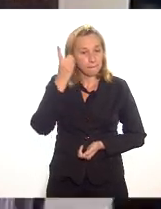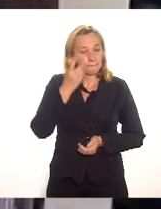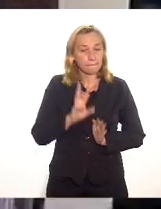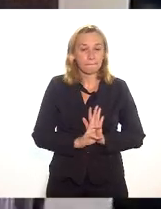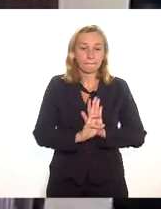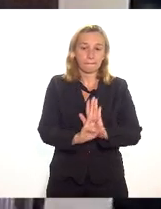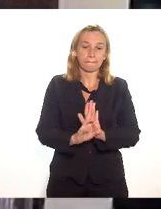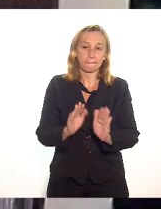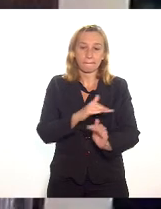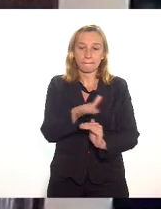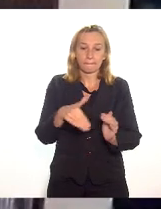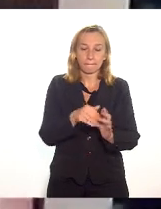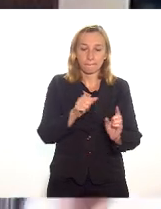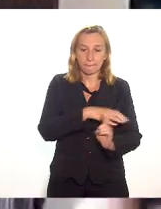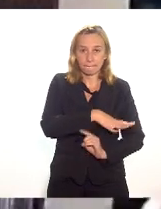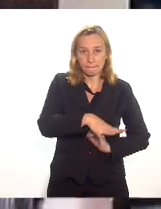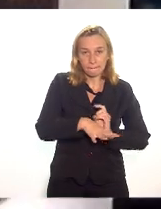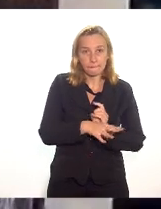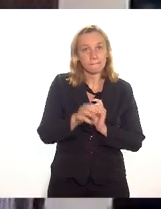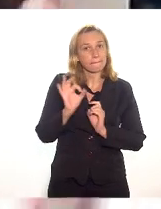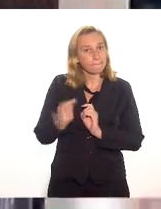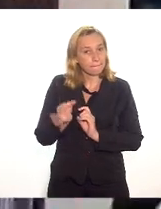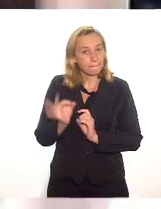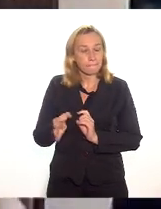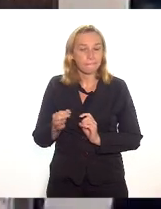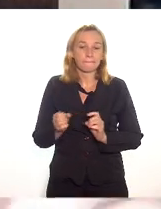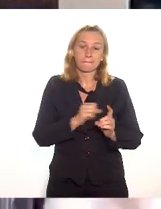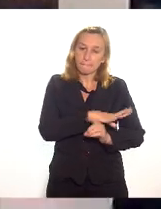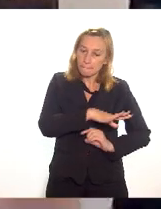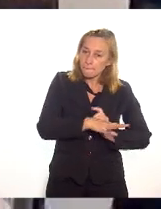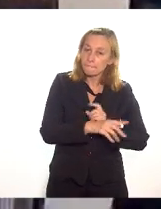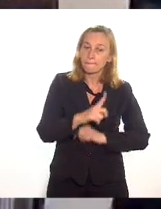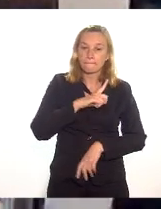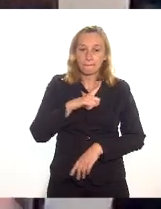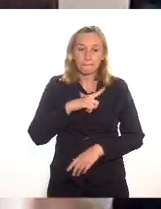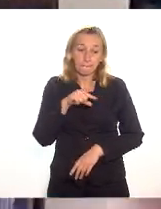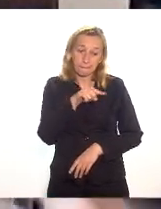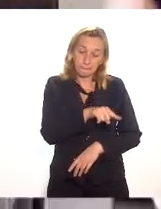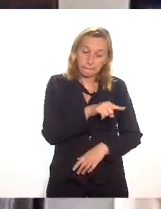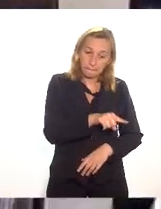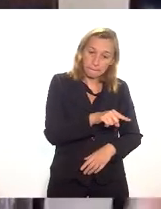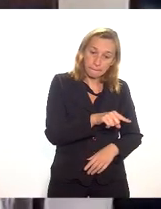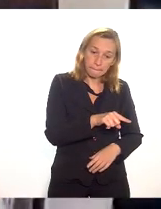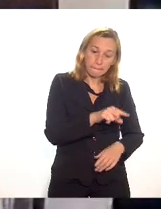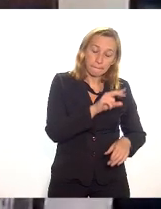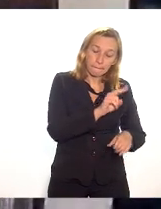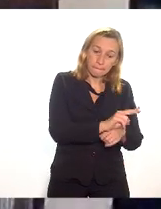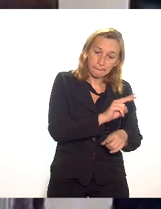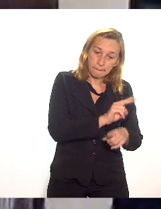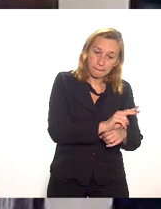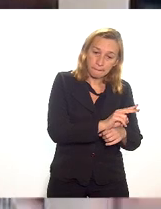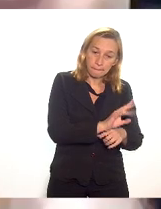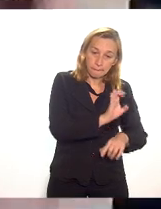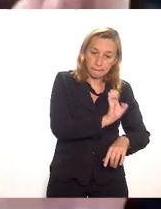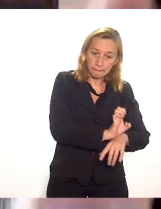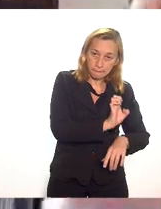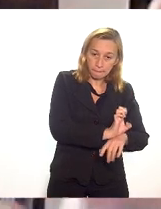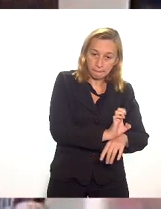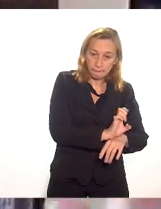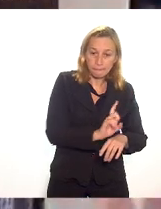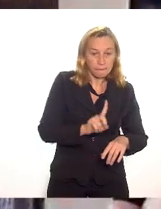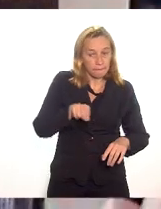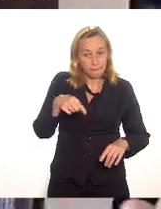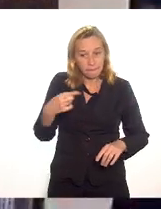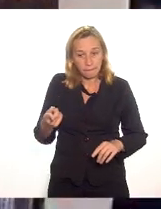como um todo. E é claro que na sociedade tem aqueles que defendem um Estado mínimo e aqueles que